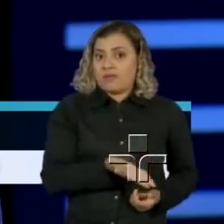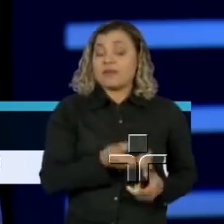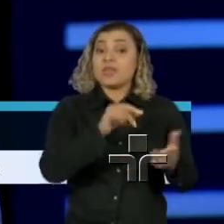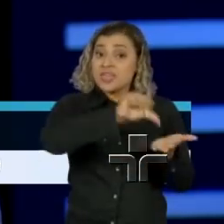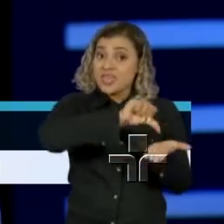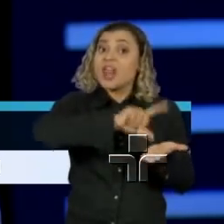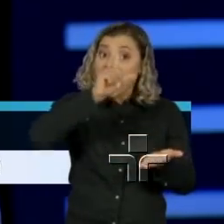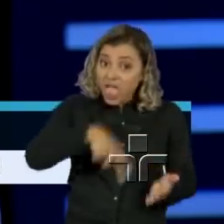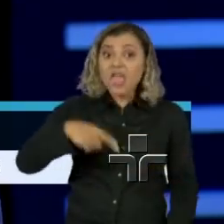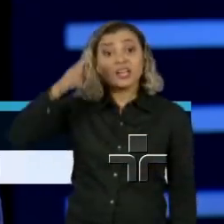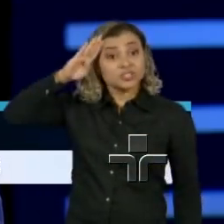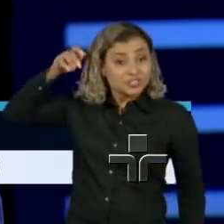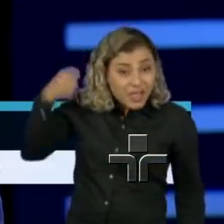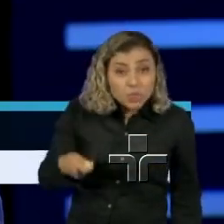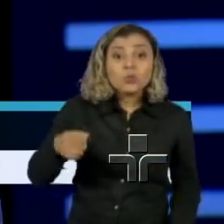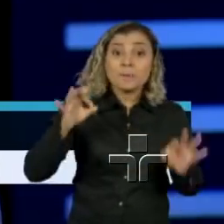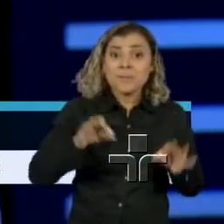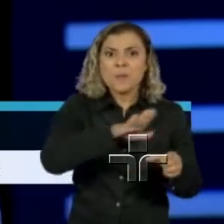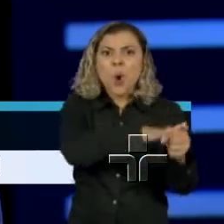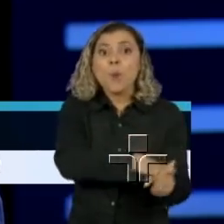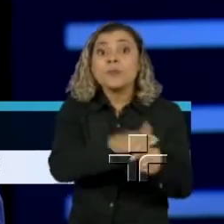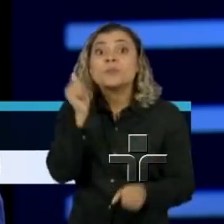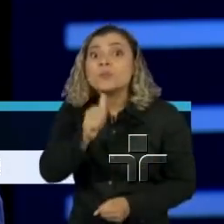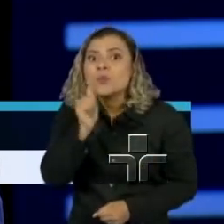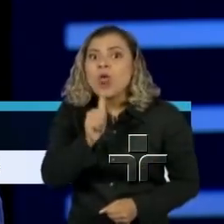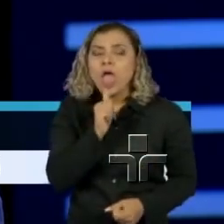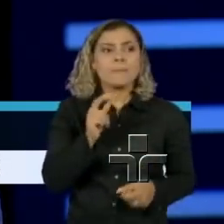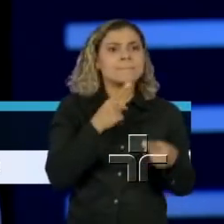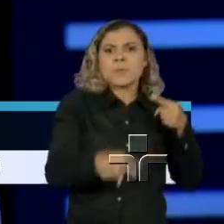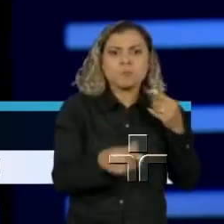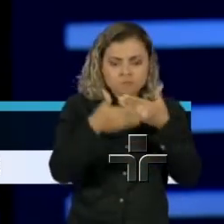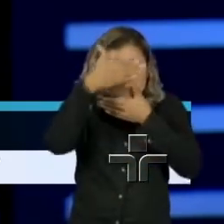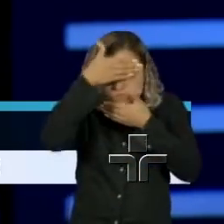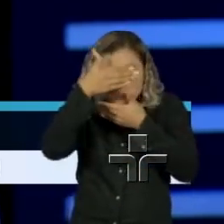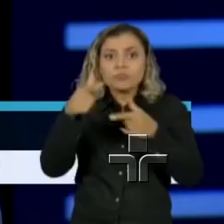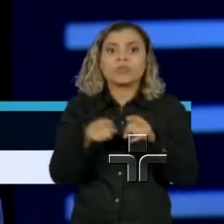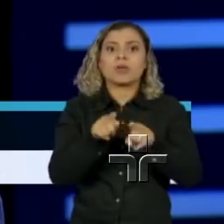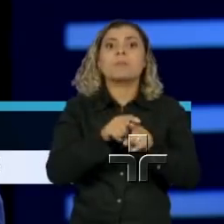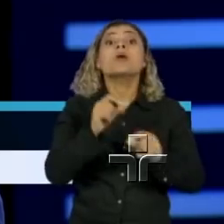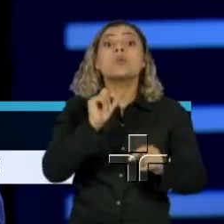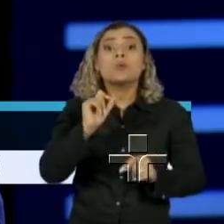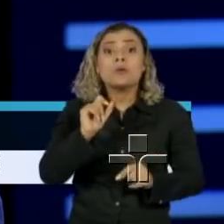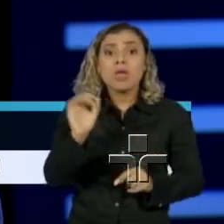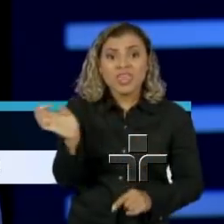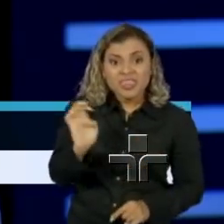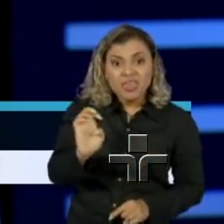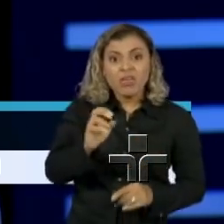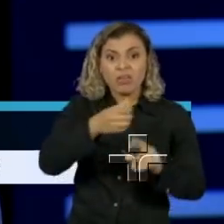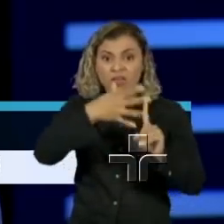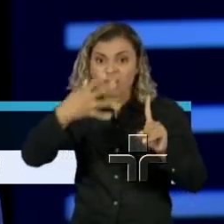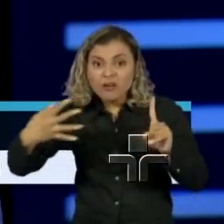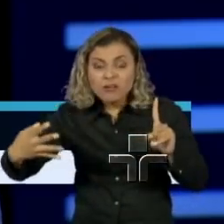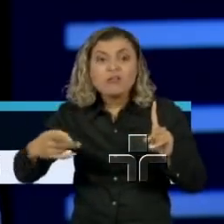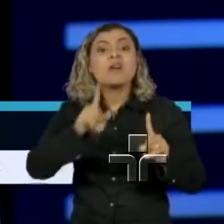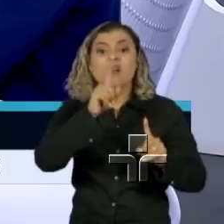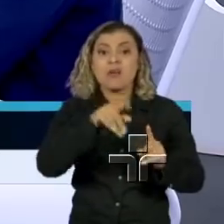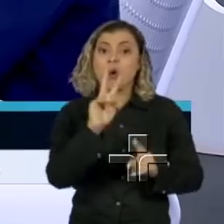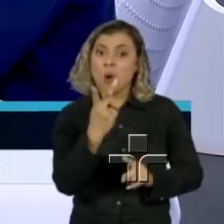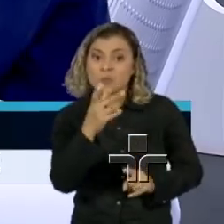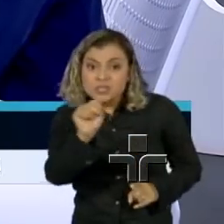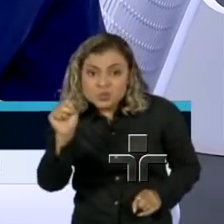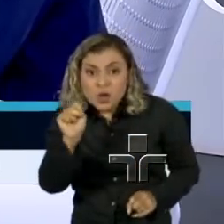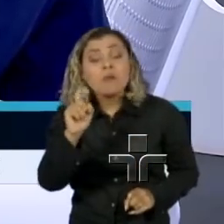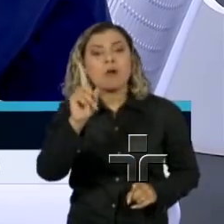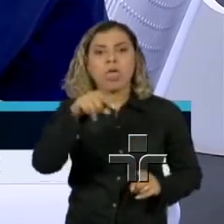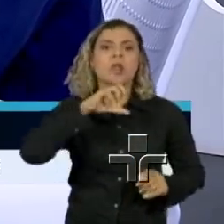uma ditadura que oprime as mulheres, enforca os homossexuais, não tem liberdade política, é uma ditadura.